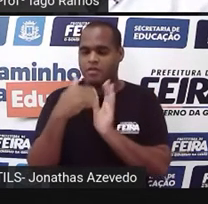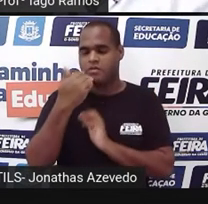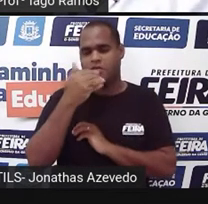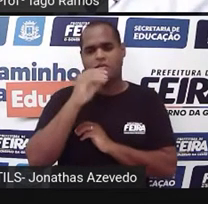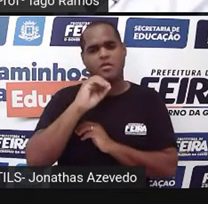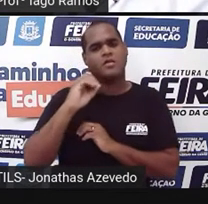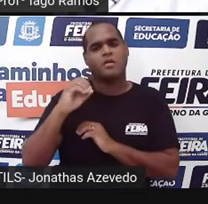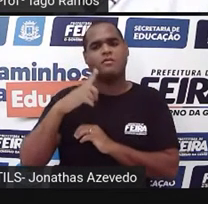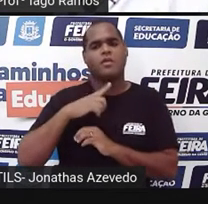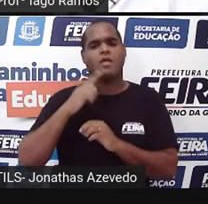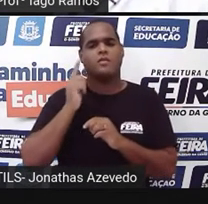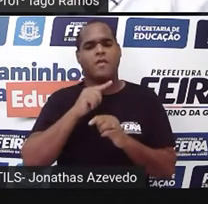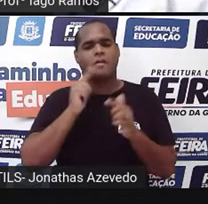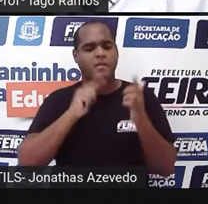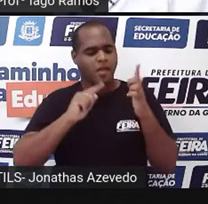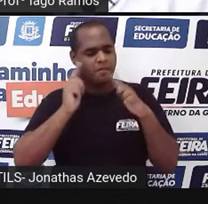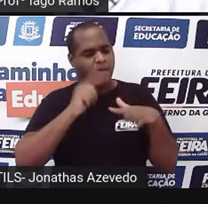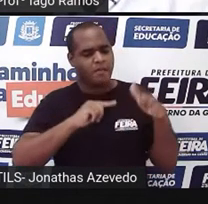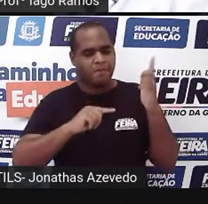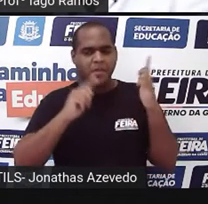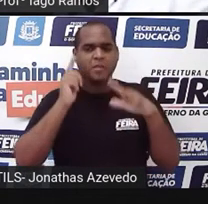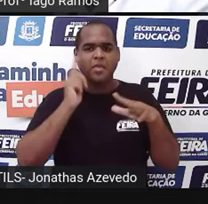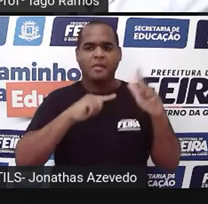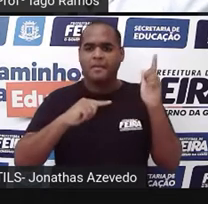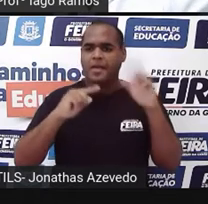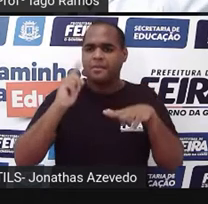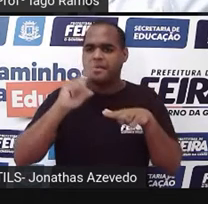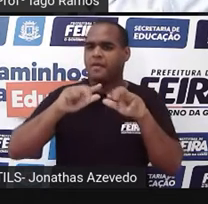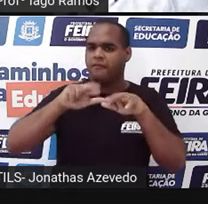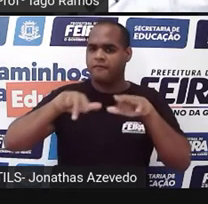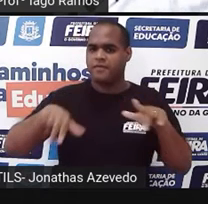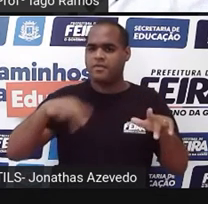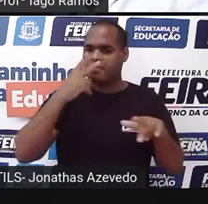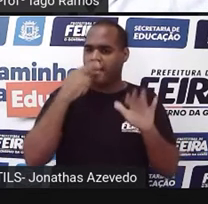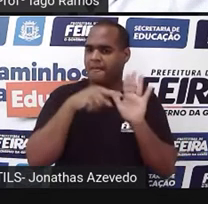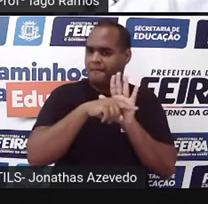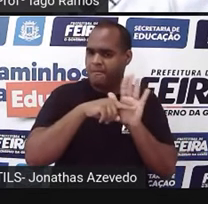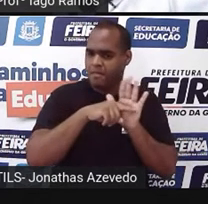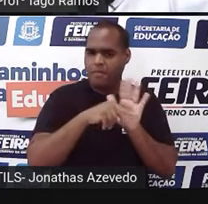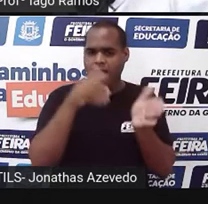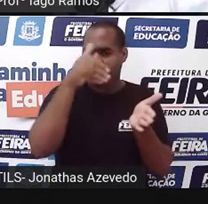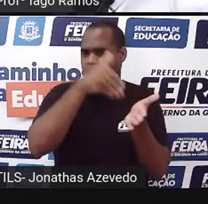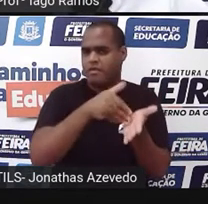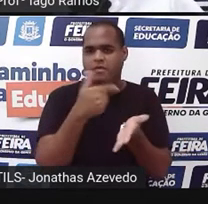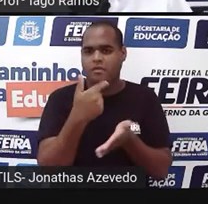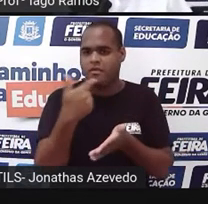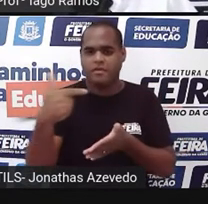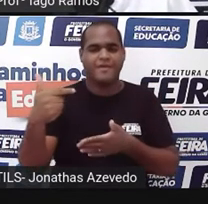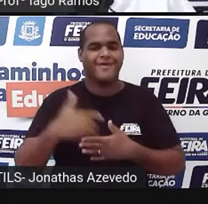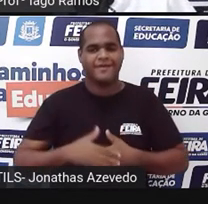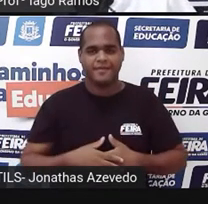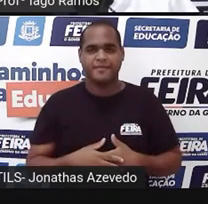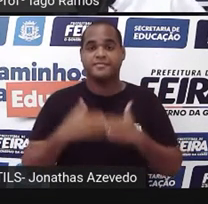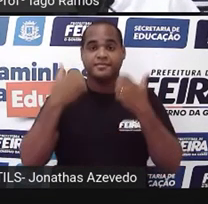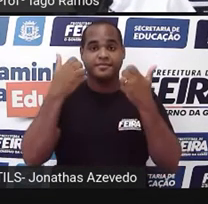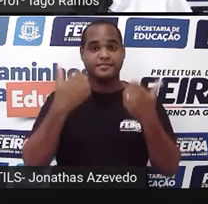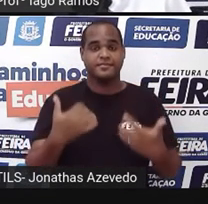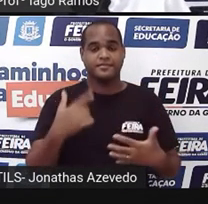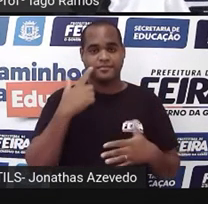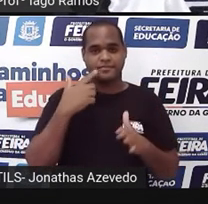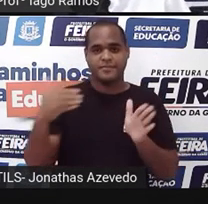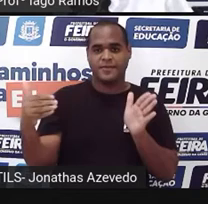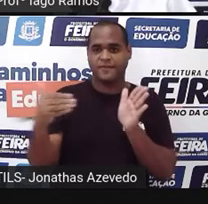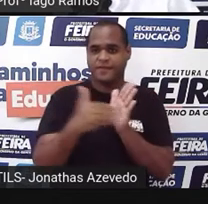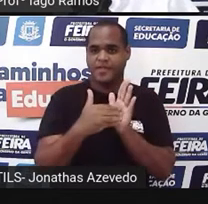100 zeros mas quanto mais a gente vai aumentando parece que a gente tá indo para lá para uma coisa que nunca se acaba né E aí a gente fala do